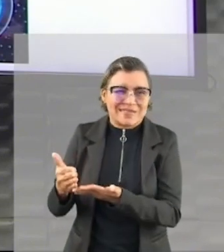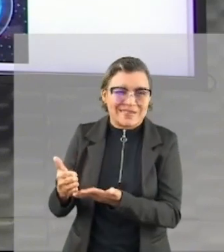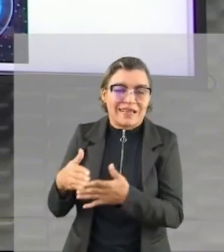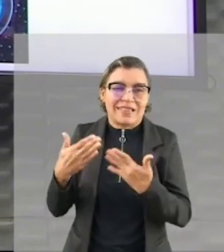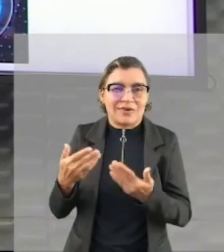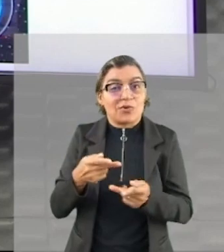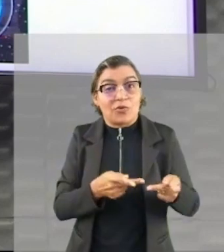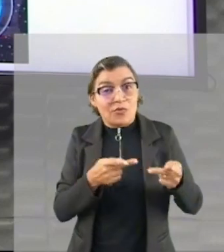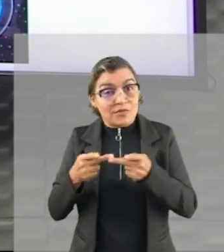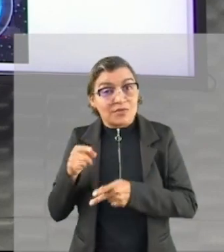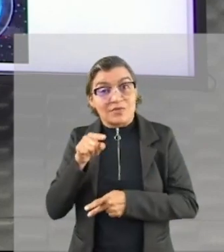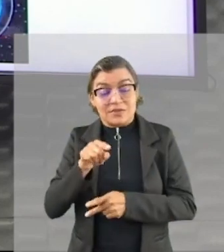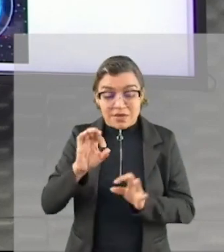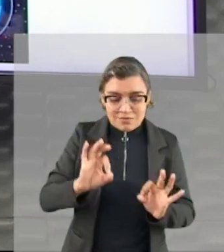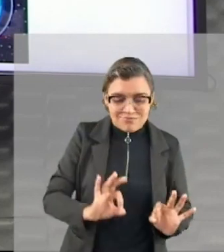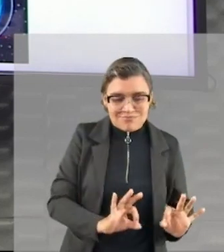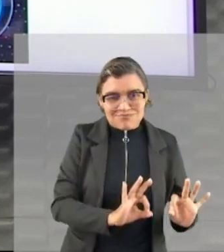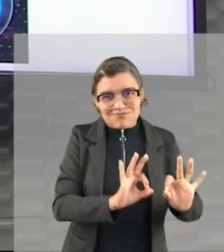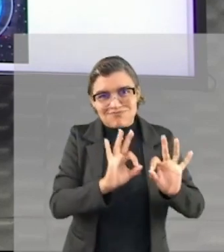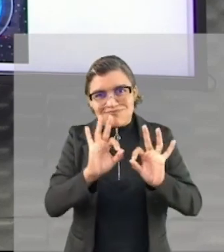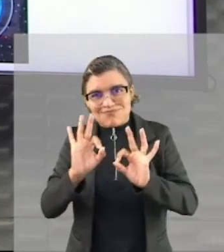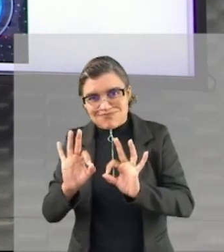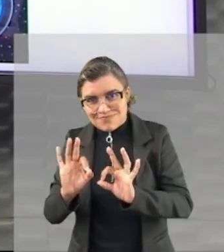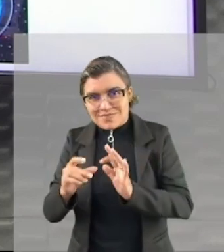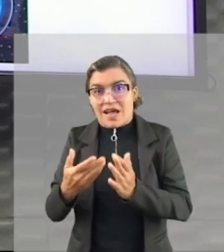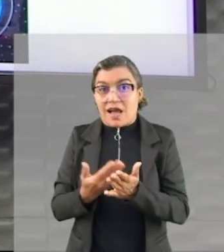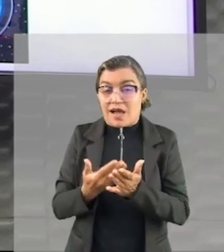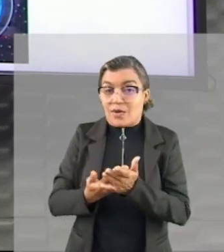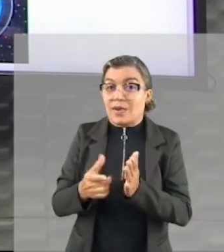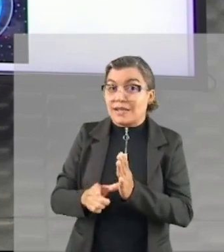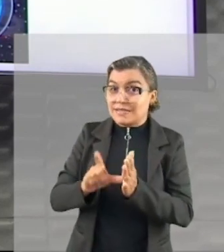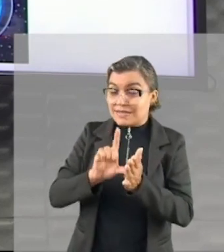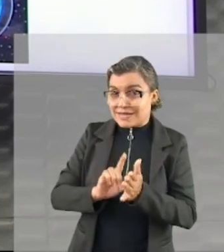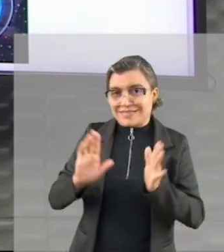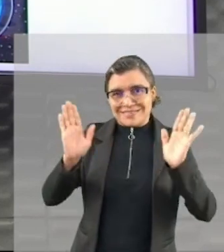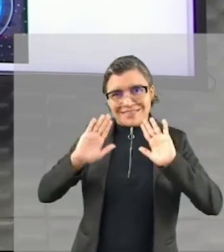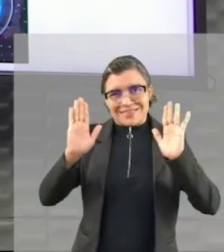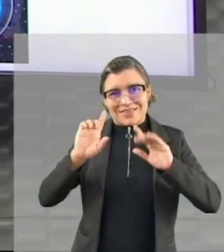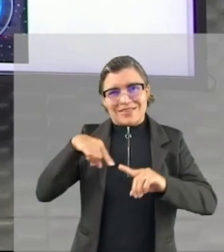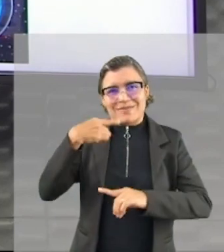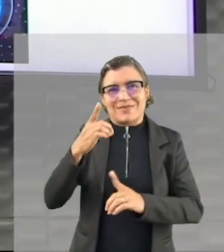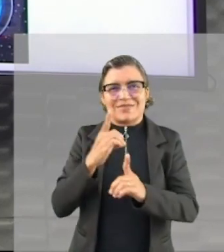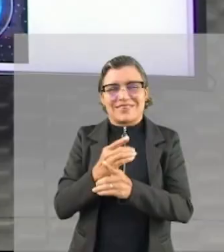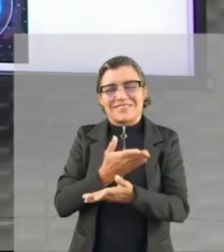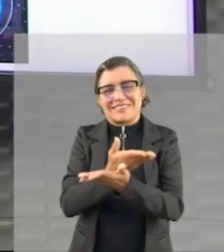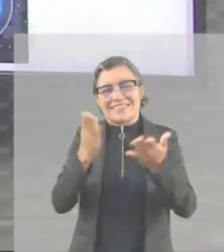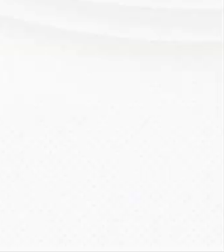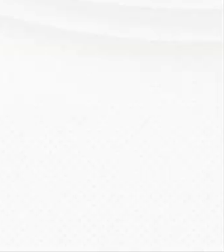convido vocês a assistir às outras aulas e tchau, tchau, até a próxima.